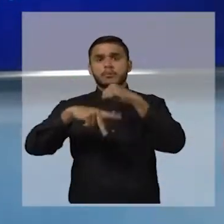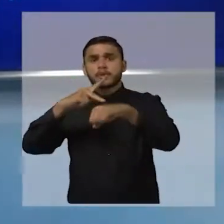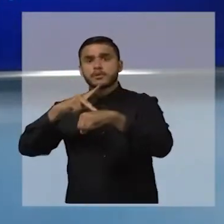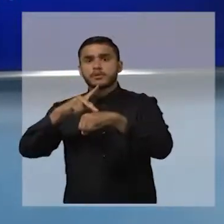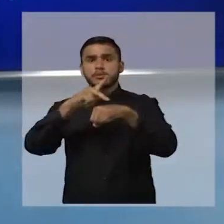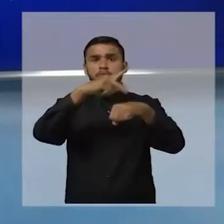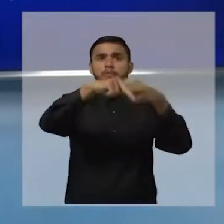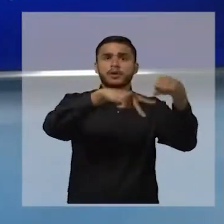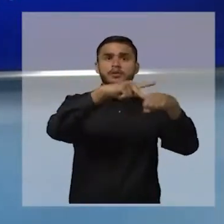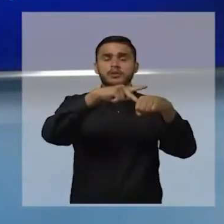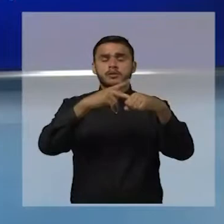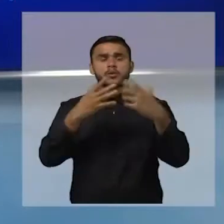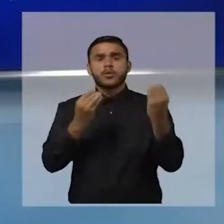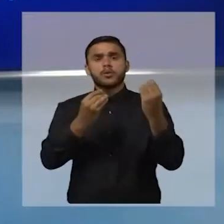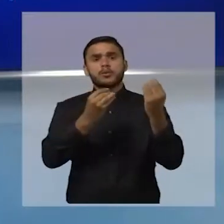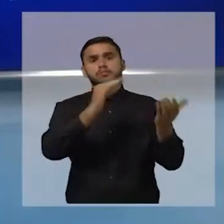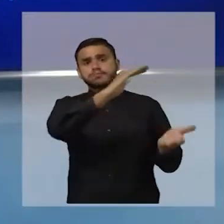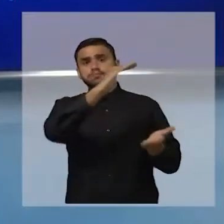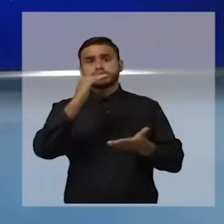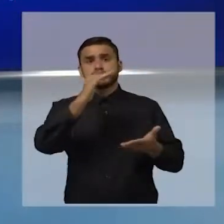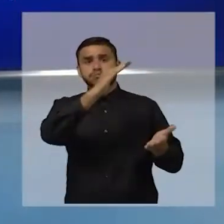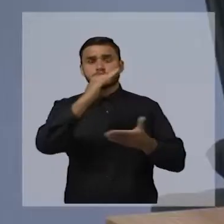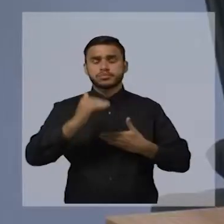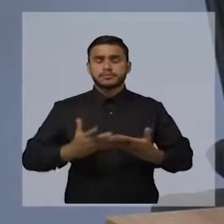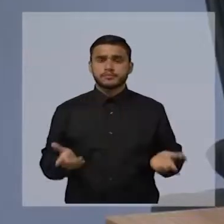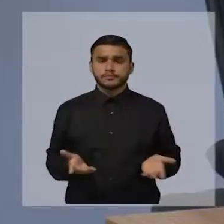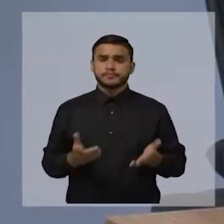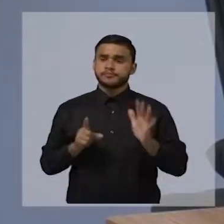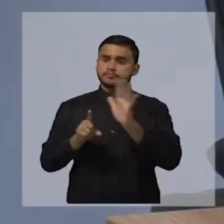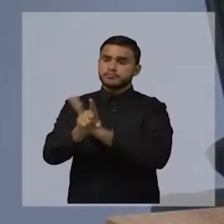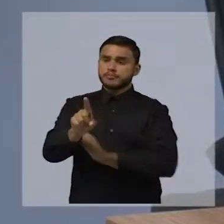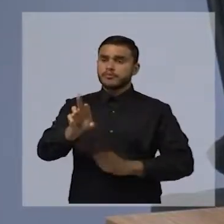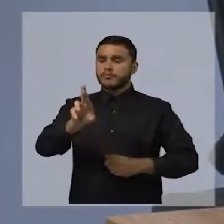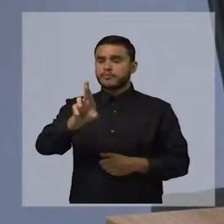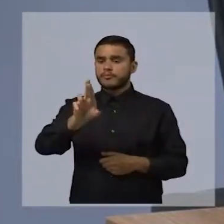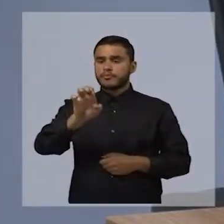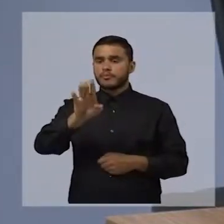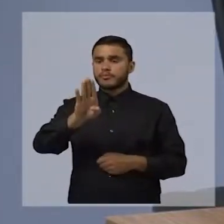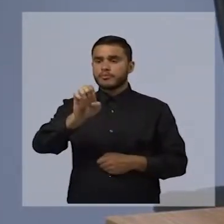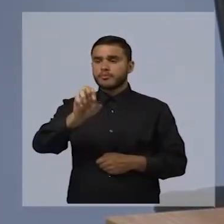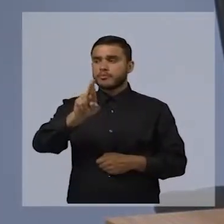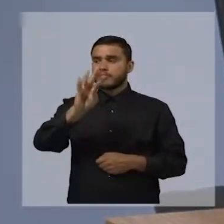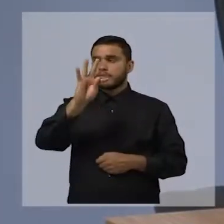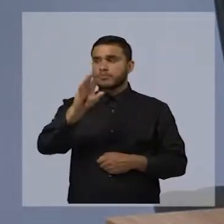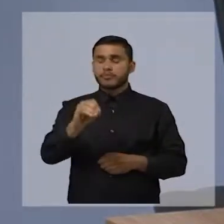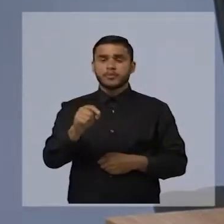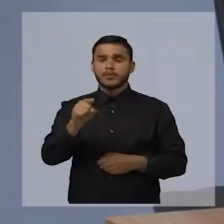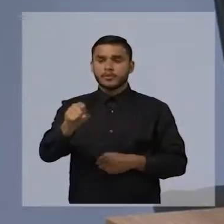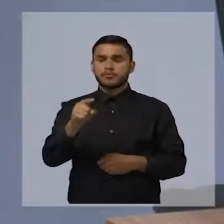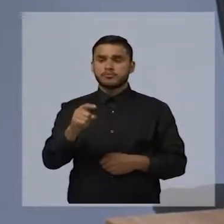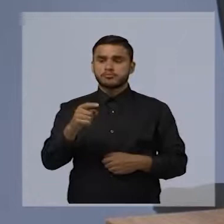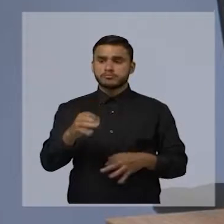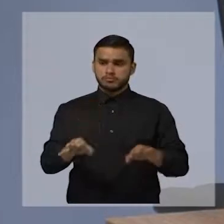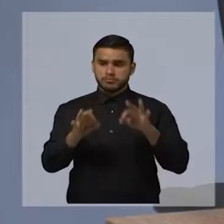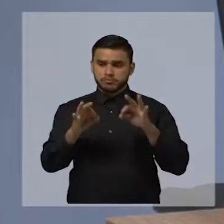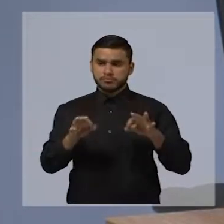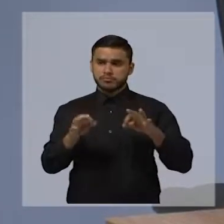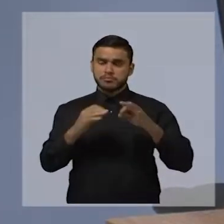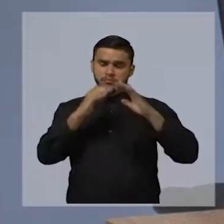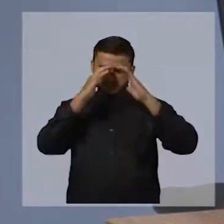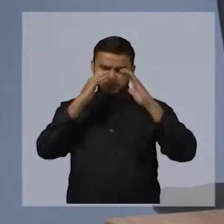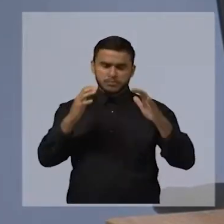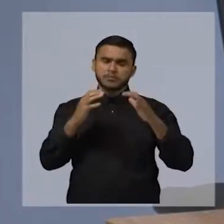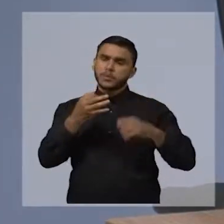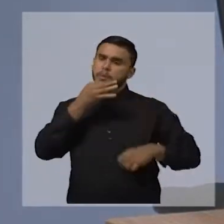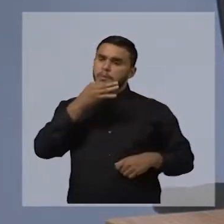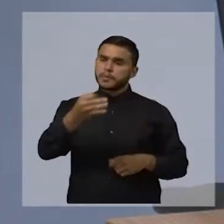afinal. Roberto, qual é a sua percepção com a experiência que você tem, sobretudo como um jurista respeitado, que nós